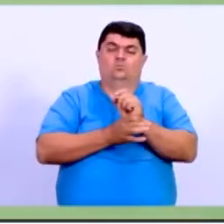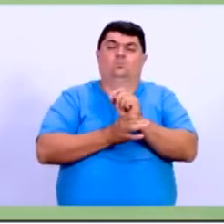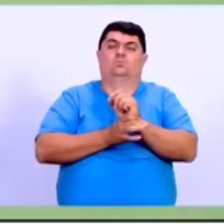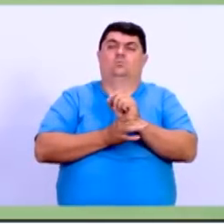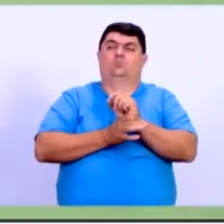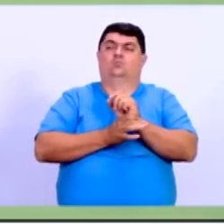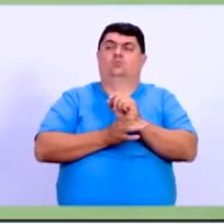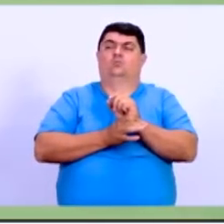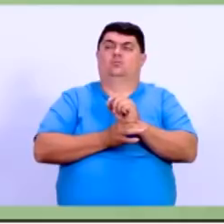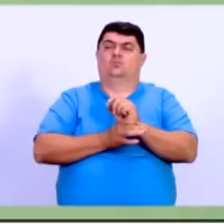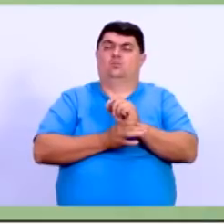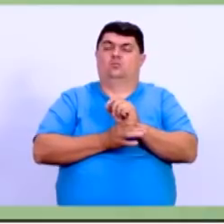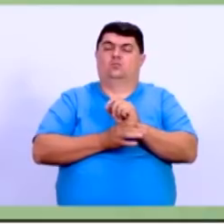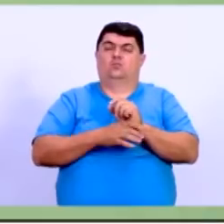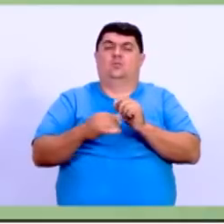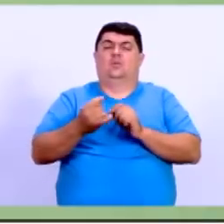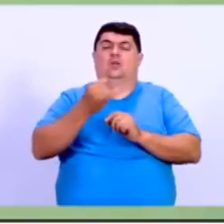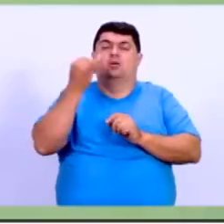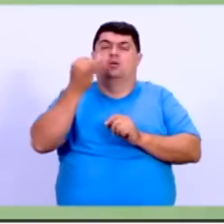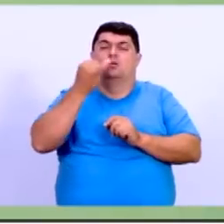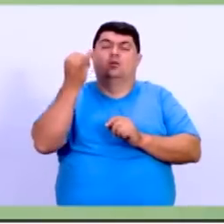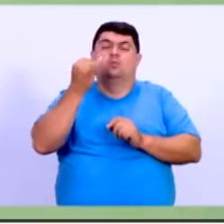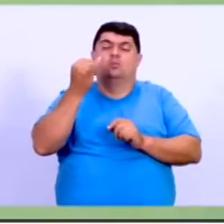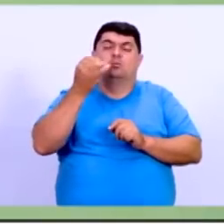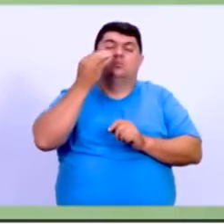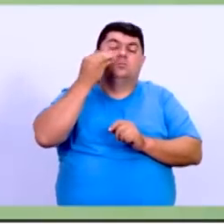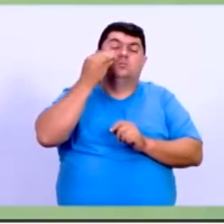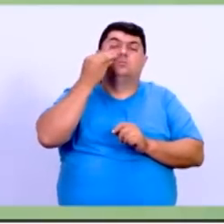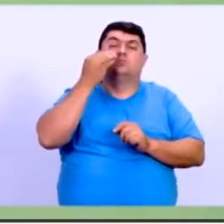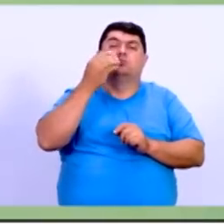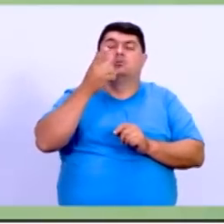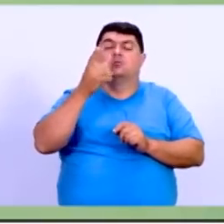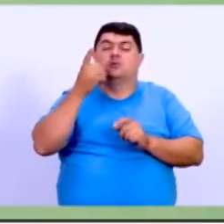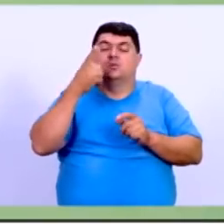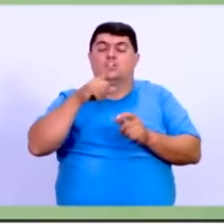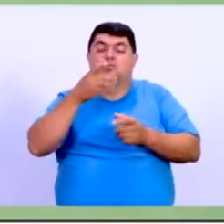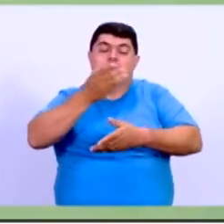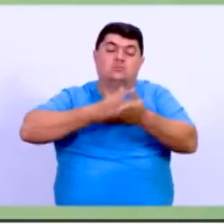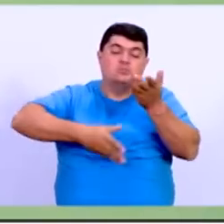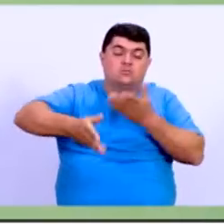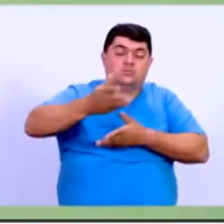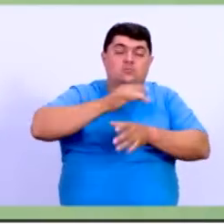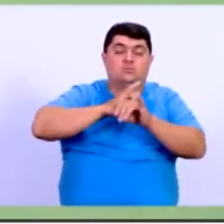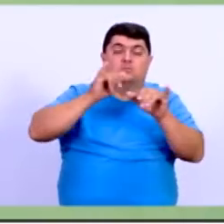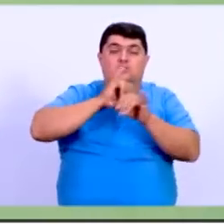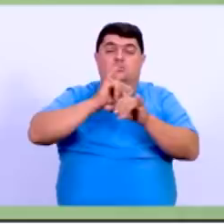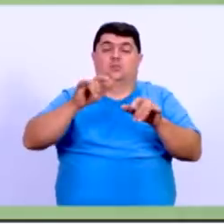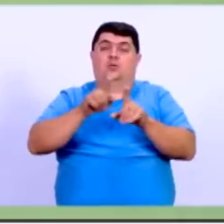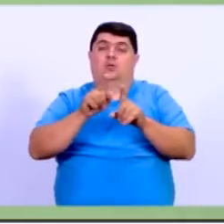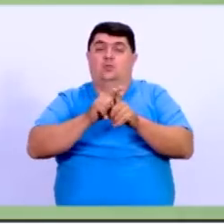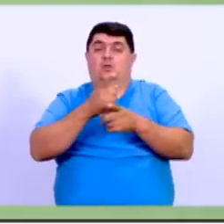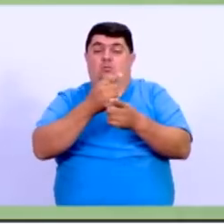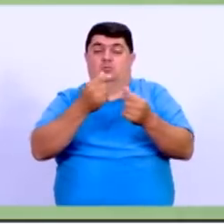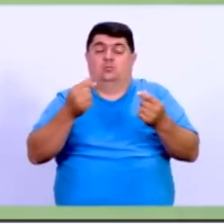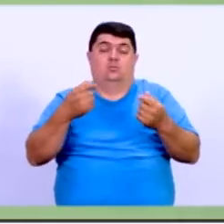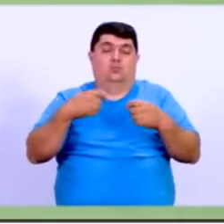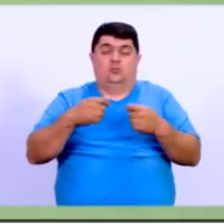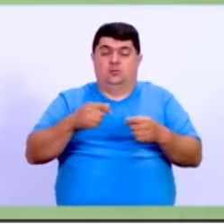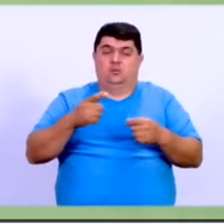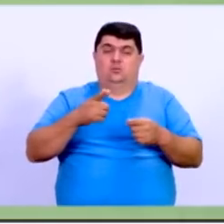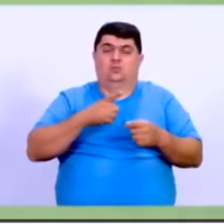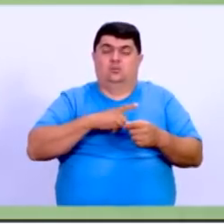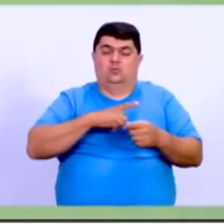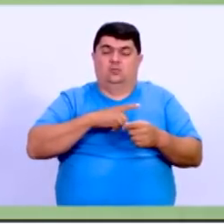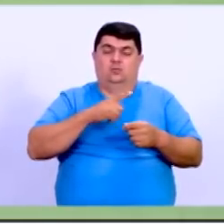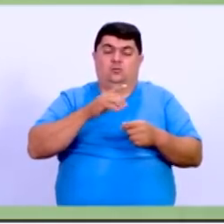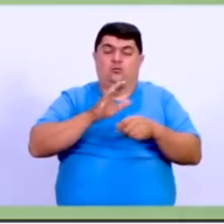disponibilidade e segurança do compartilhamento das informações e de recursos, né, para outros computadores chamados